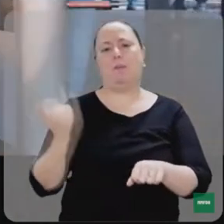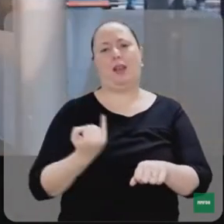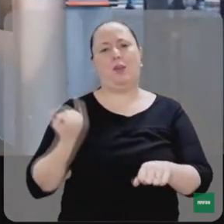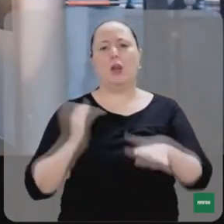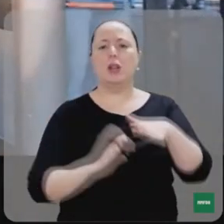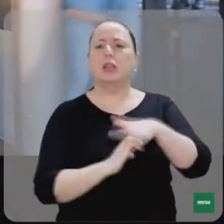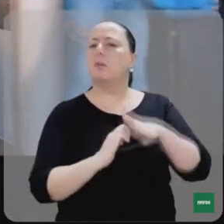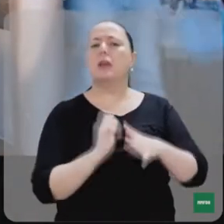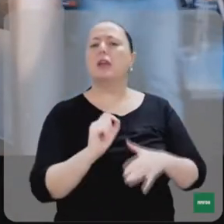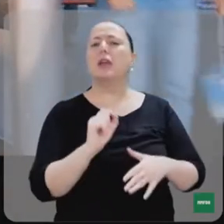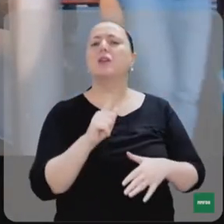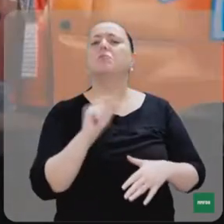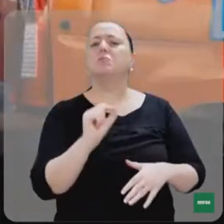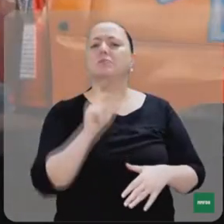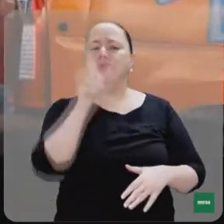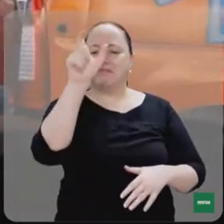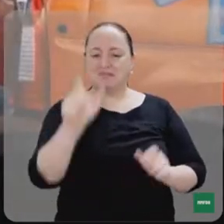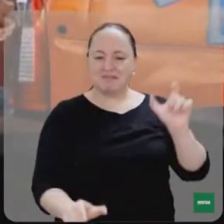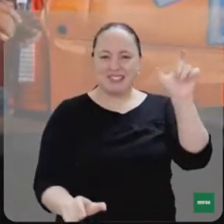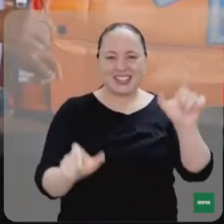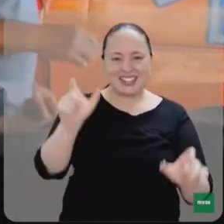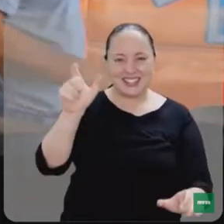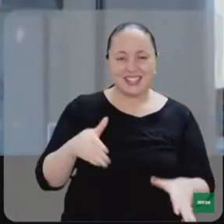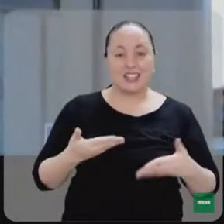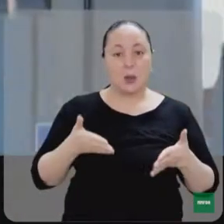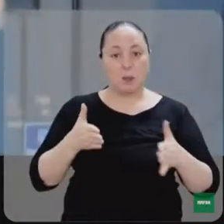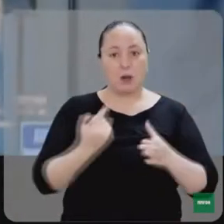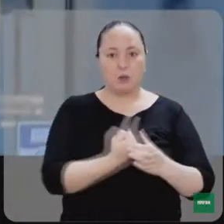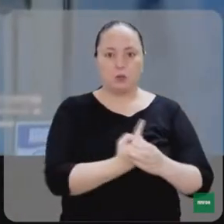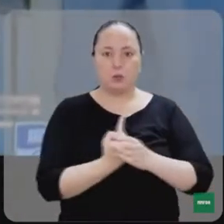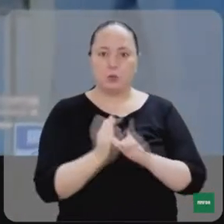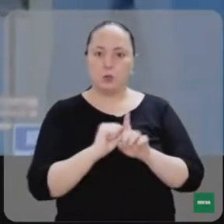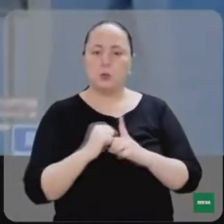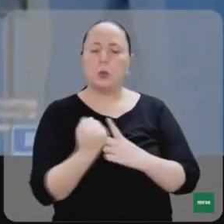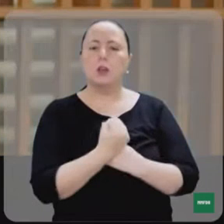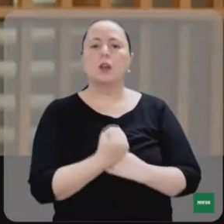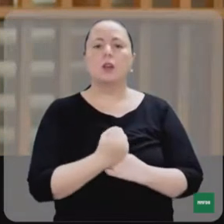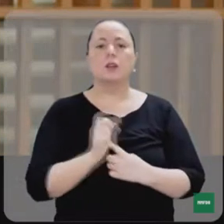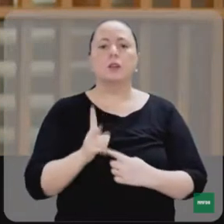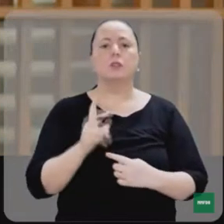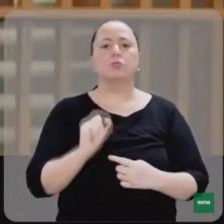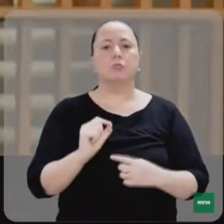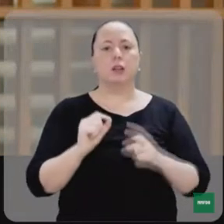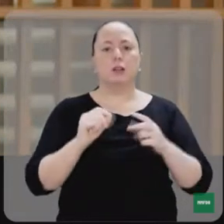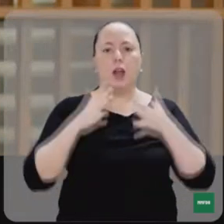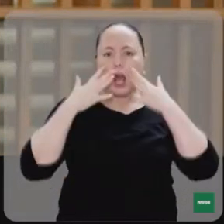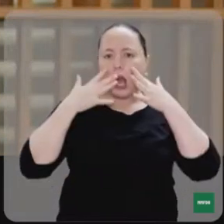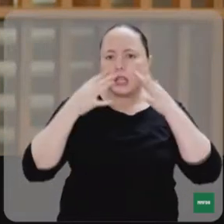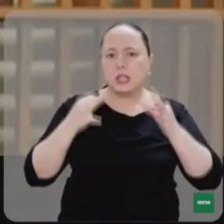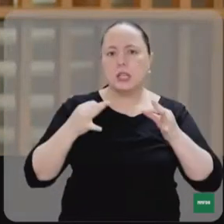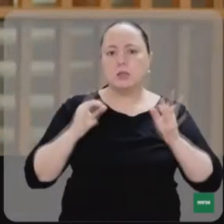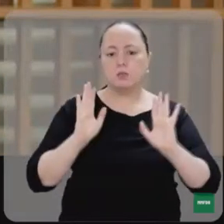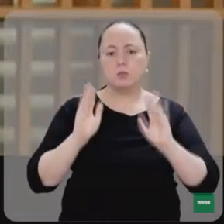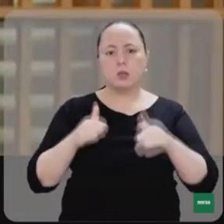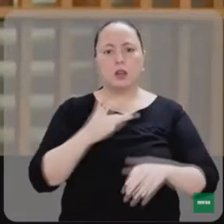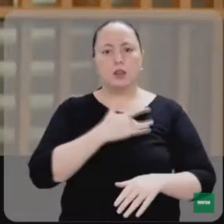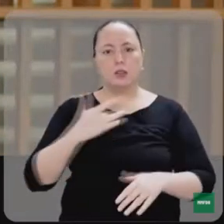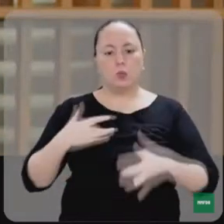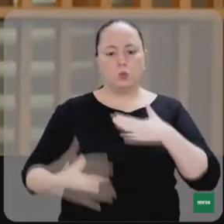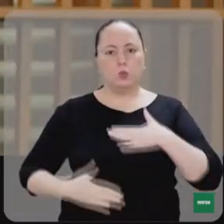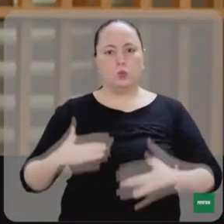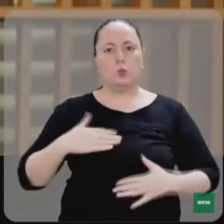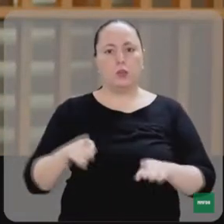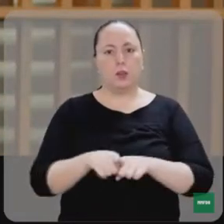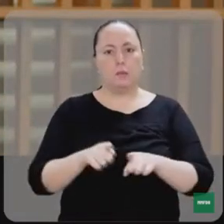O bem mais precioso de uma empresa são as pessoas. Nesse período de isolamento social, temos dado especial atenção